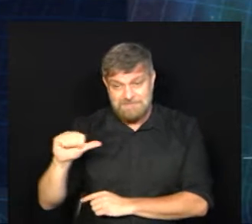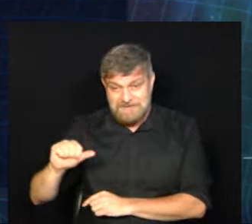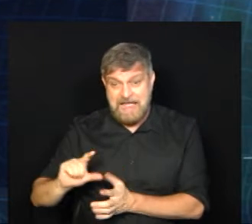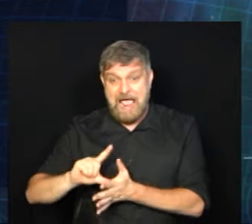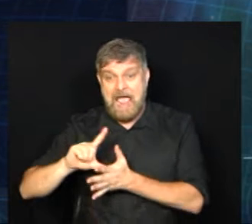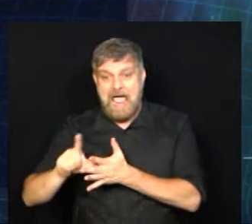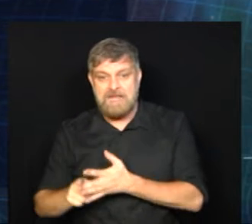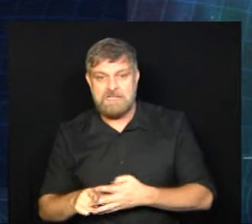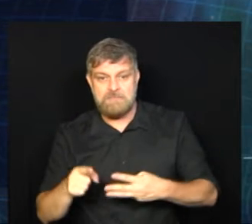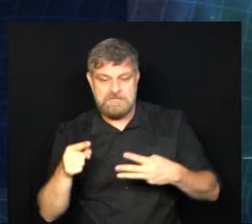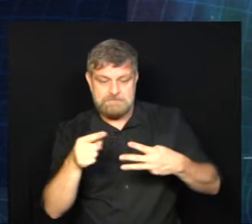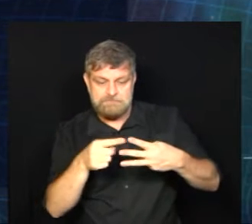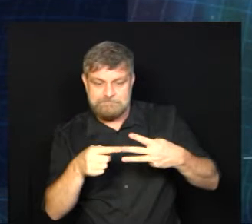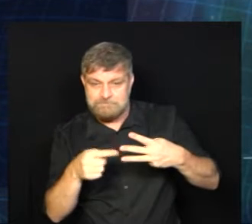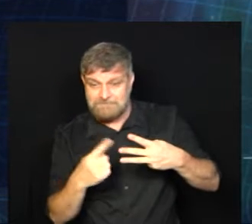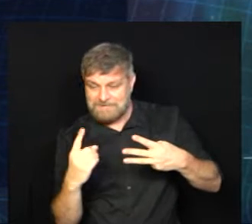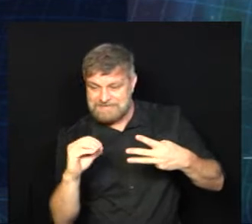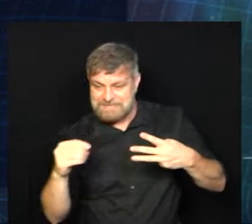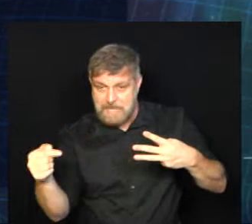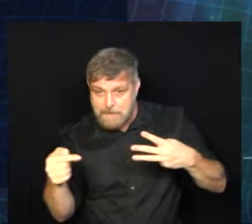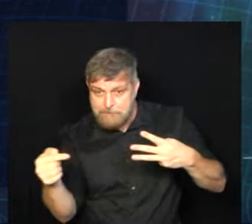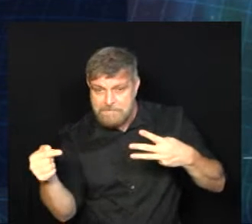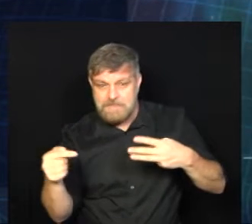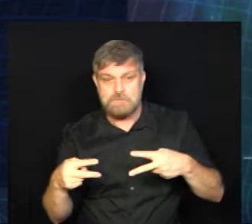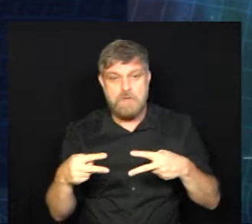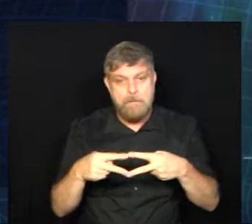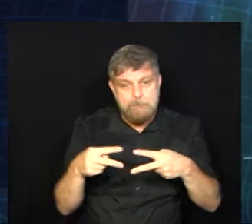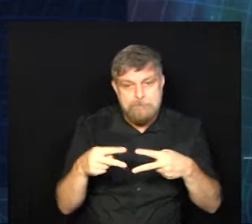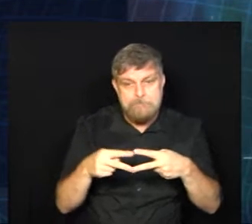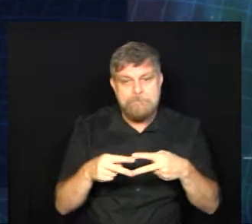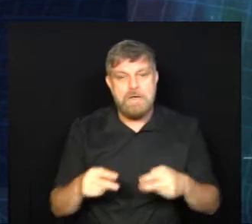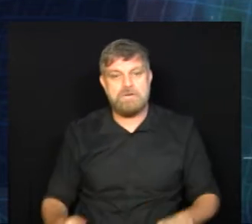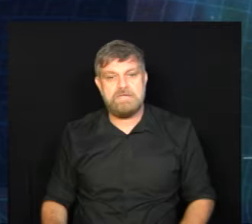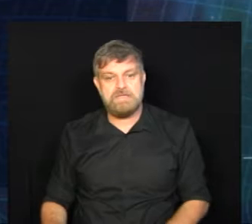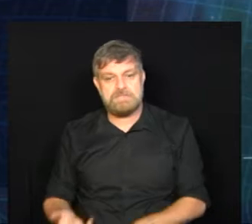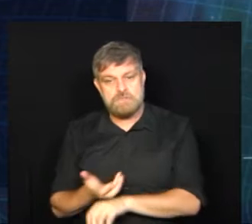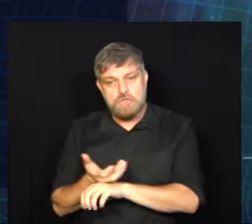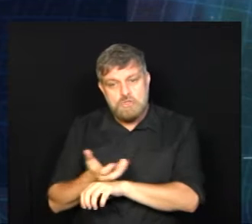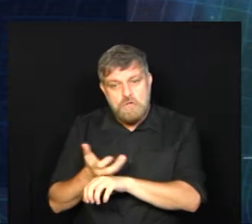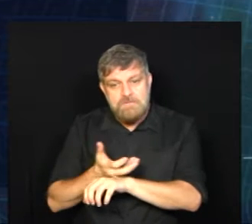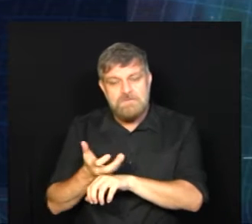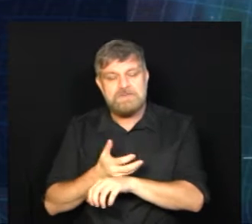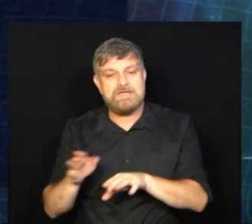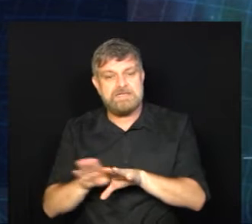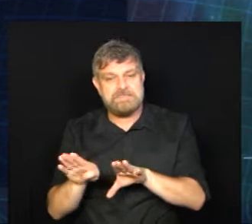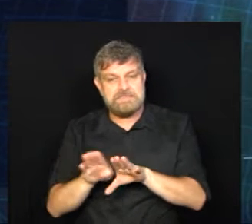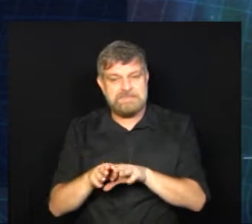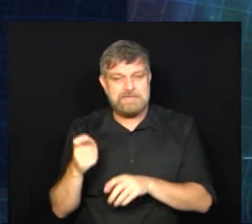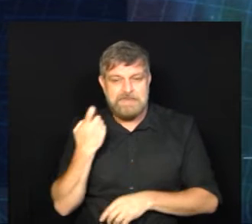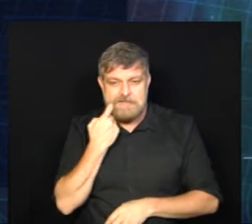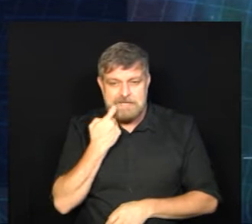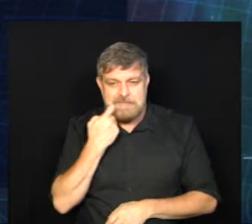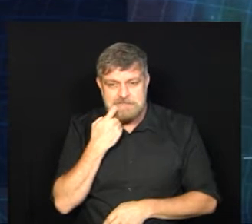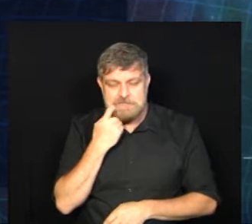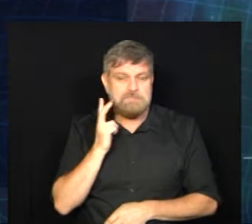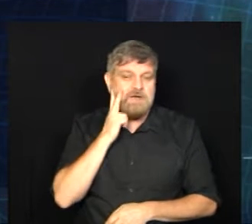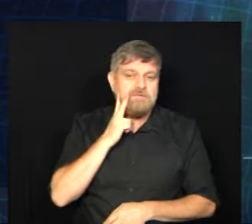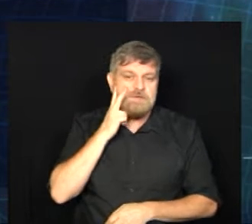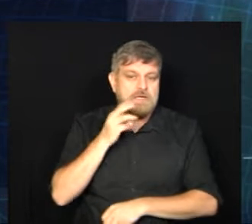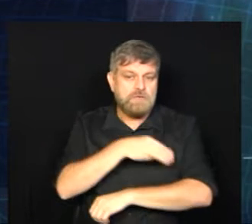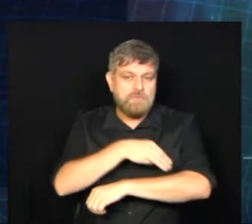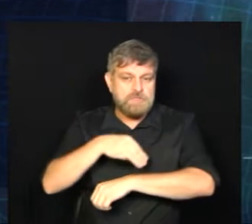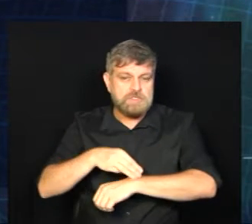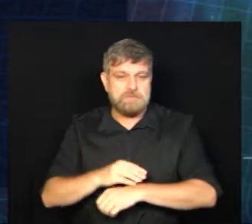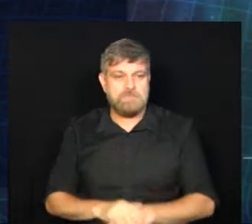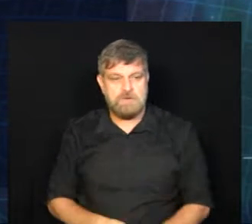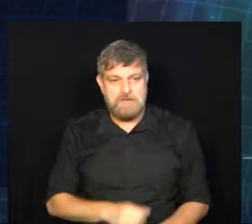de 100 óbitos: Paulínia, Nova Odessa, Cosmópolis, Itatiba, Vinhedo, Montemor,